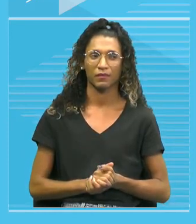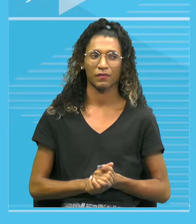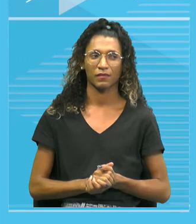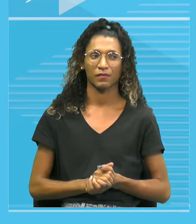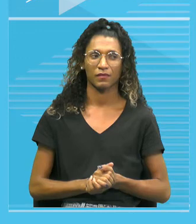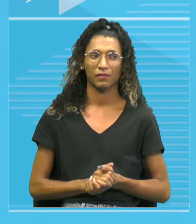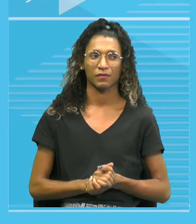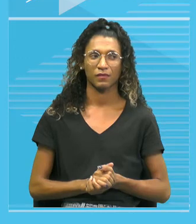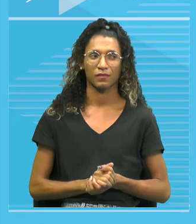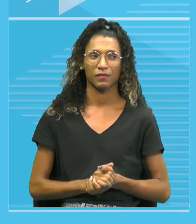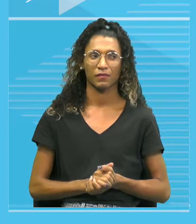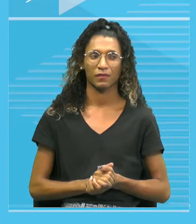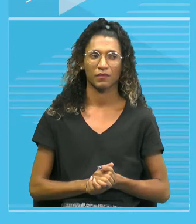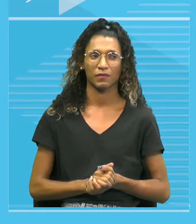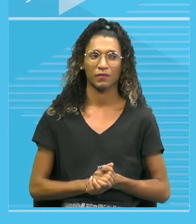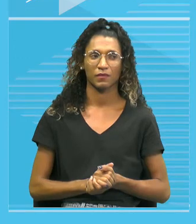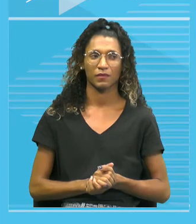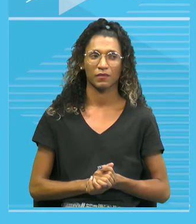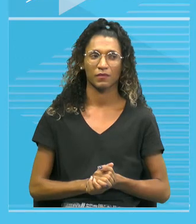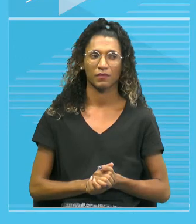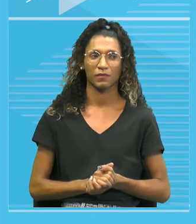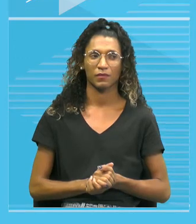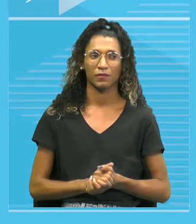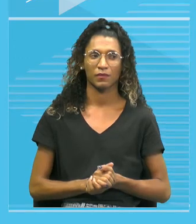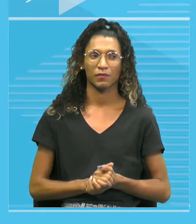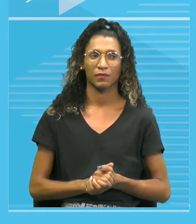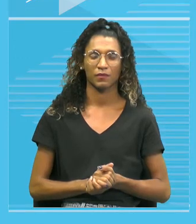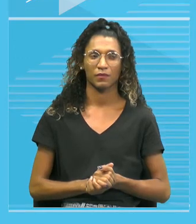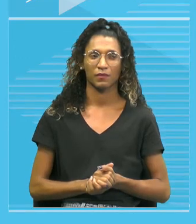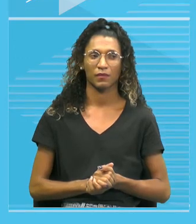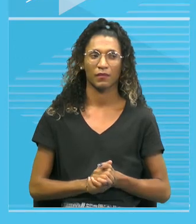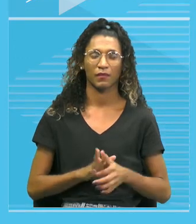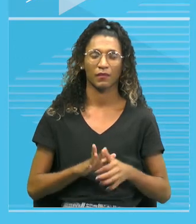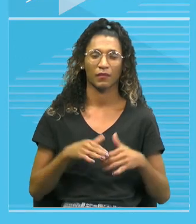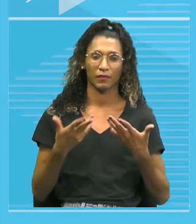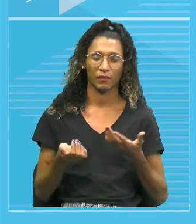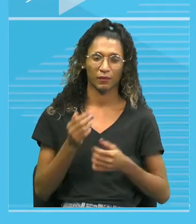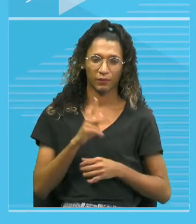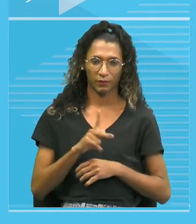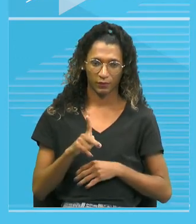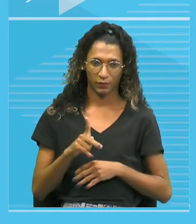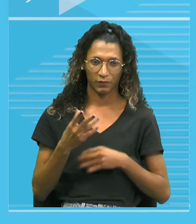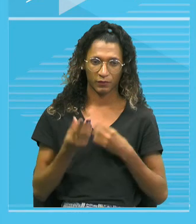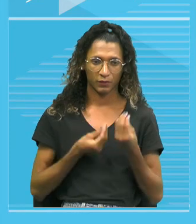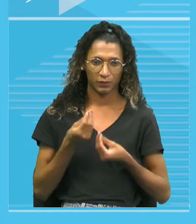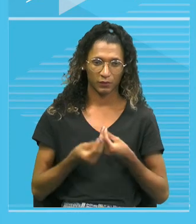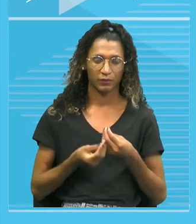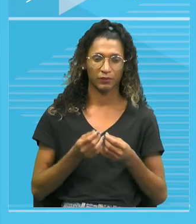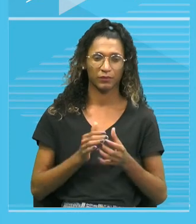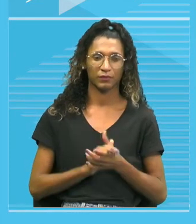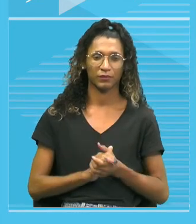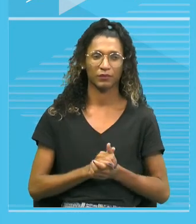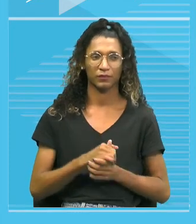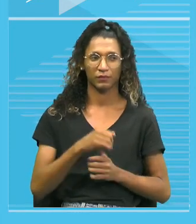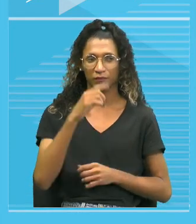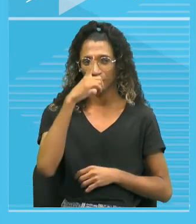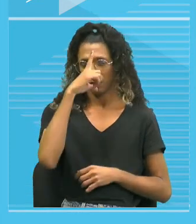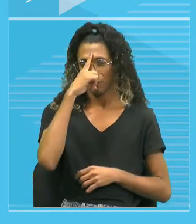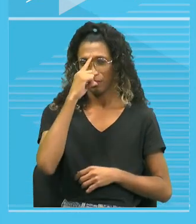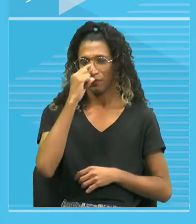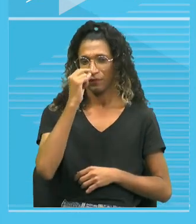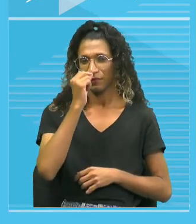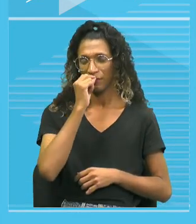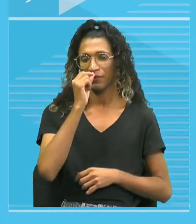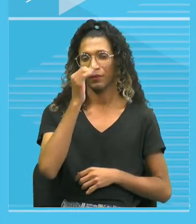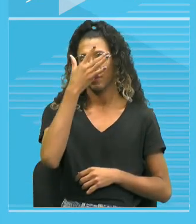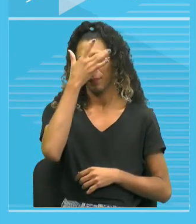Tá certo? Então é preciso ter um pouco de cuidado também. Bom, professor, mas e como é que está o perfil do brasileiro quando se